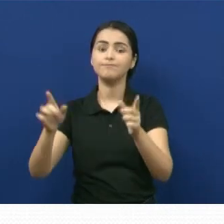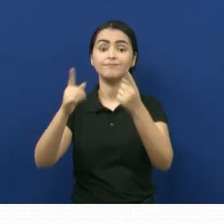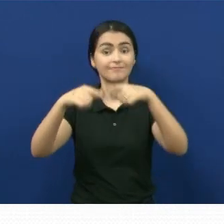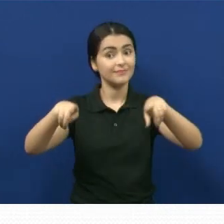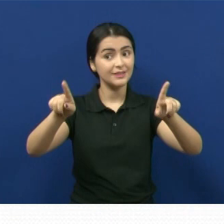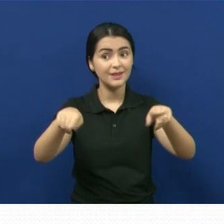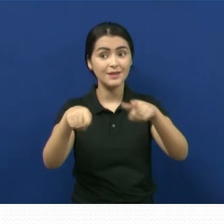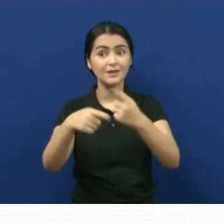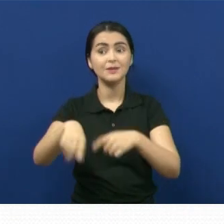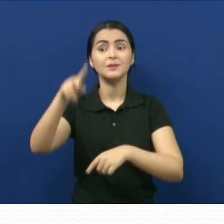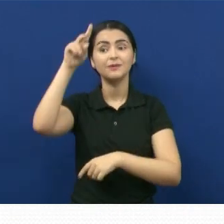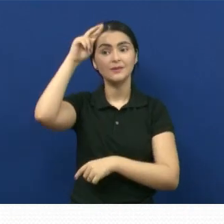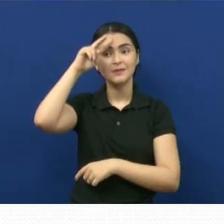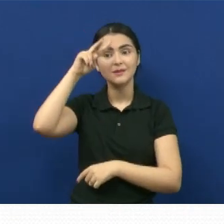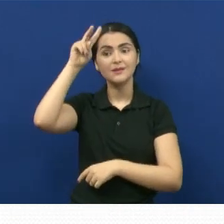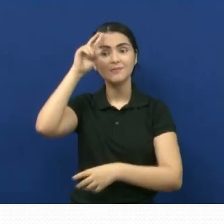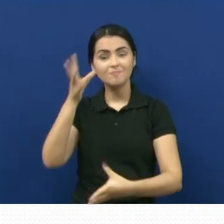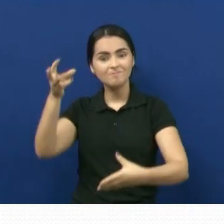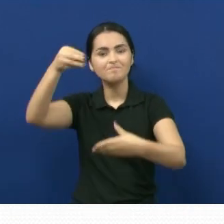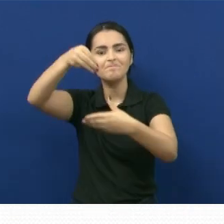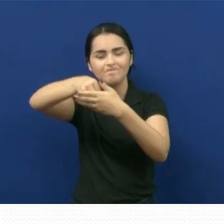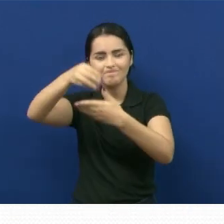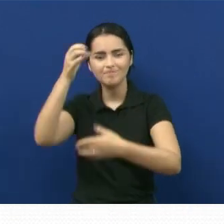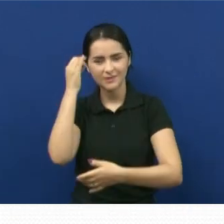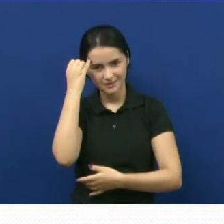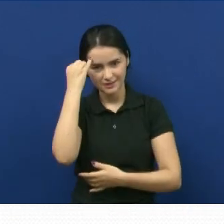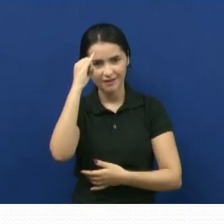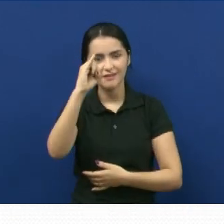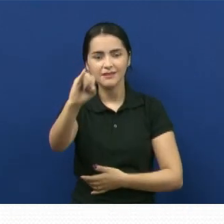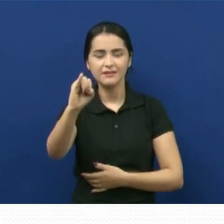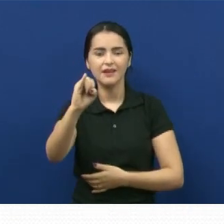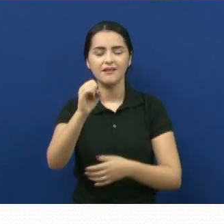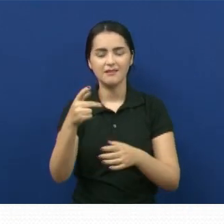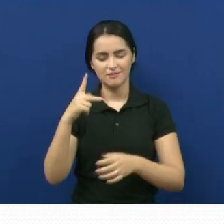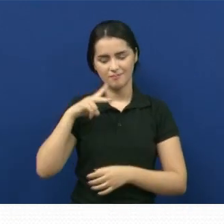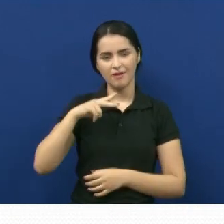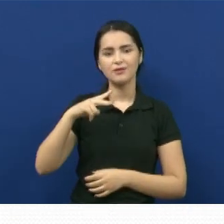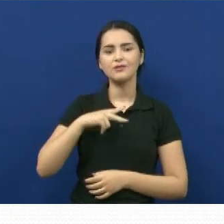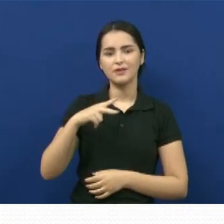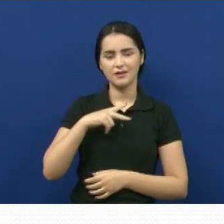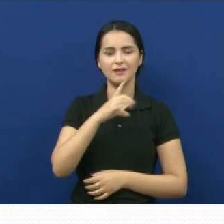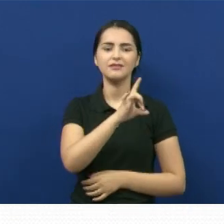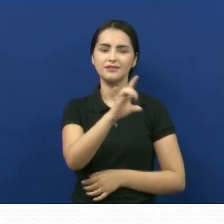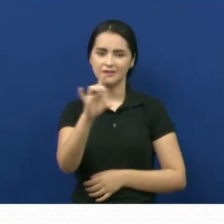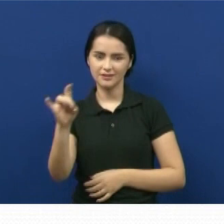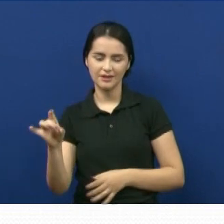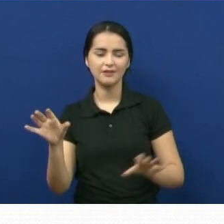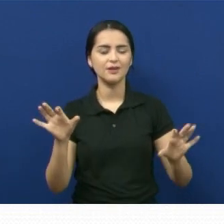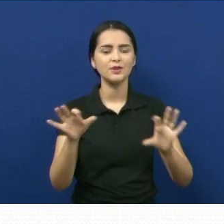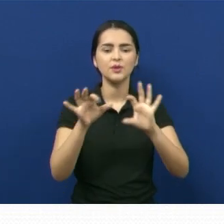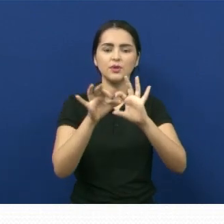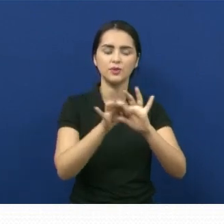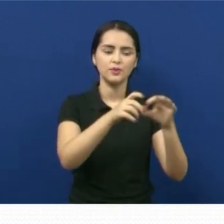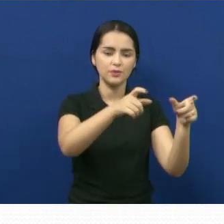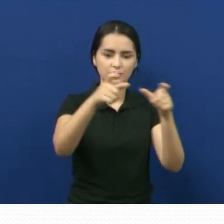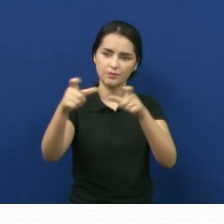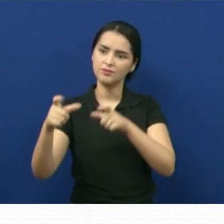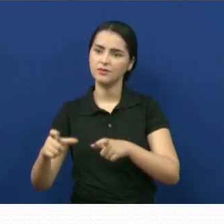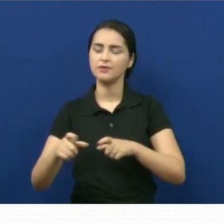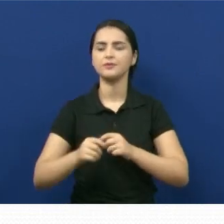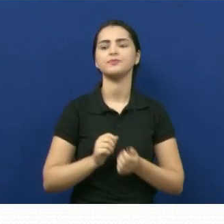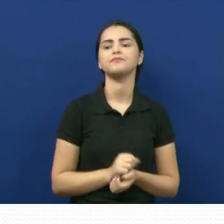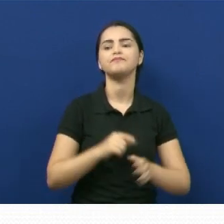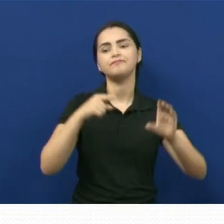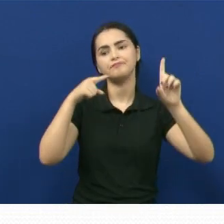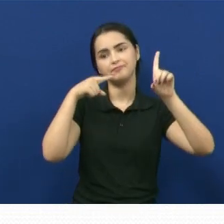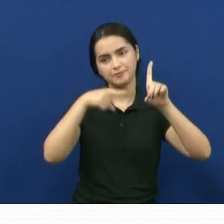canção trazem implícitos a ideia de particularidade e agrupa elementos semelhantes entre si.